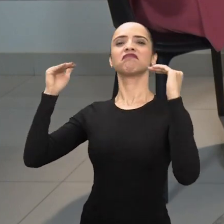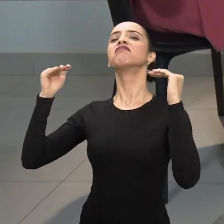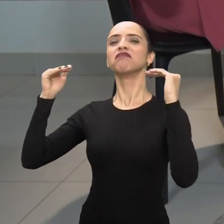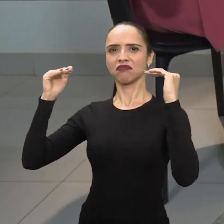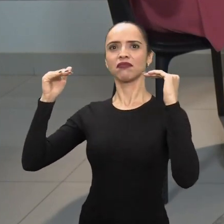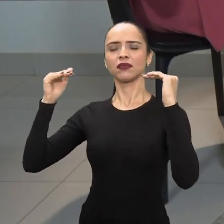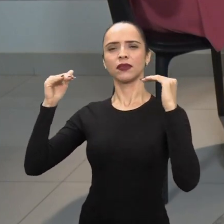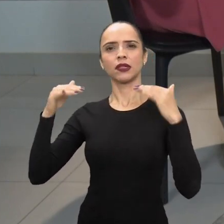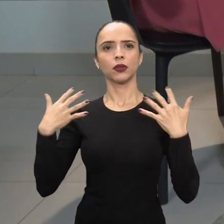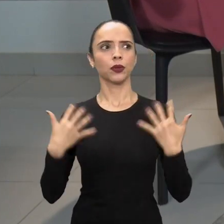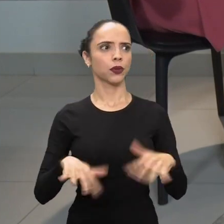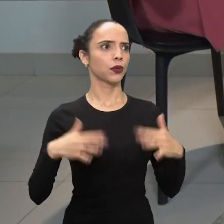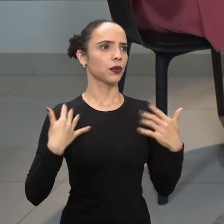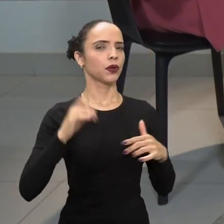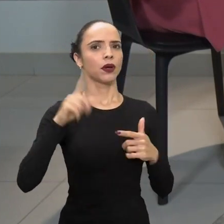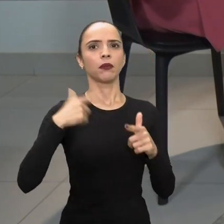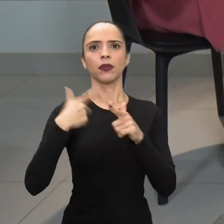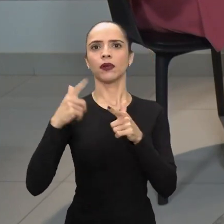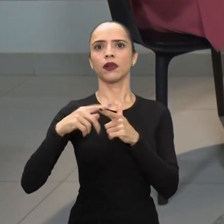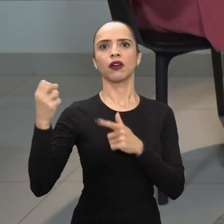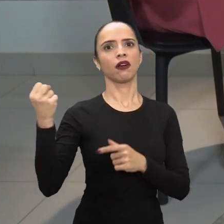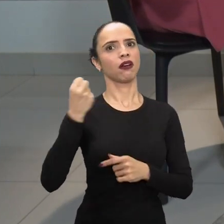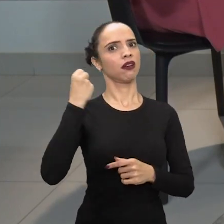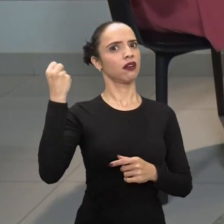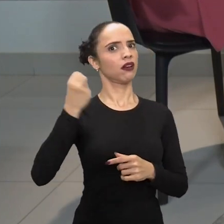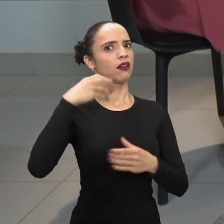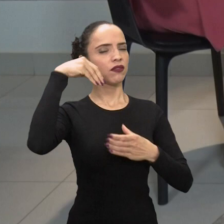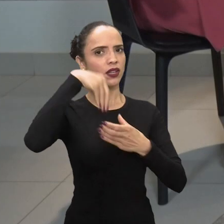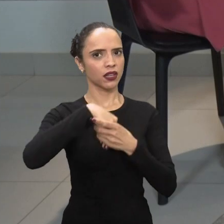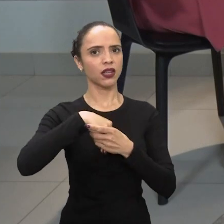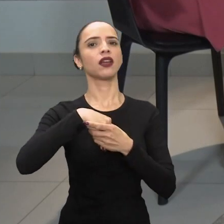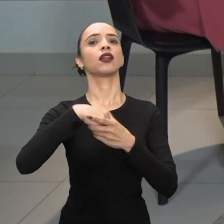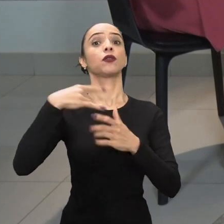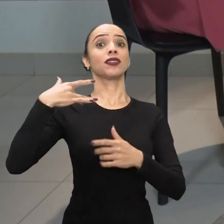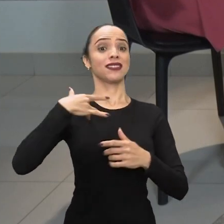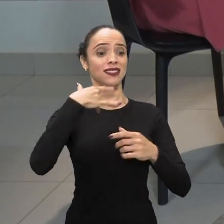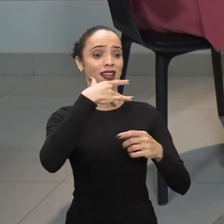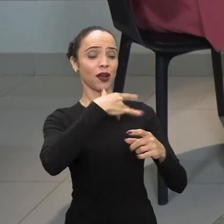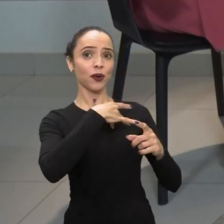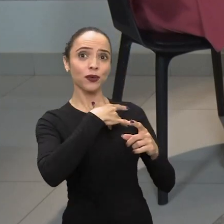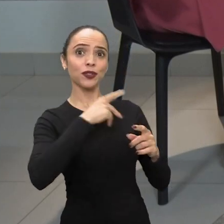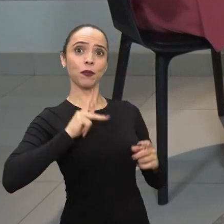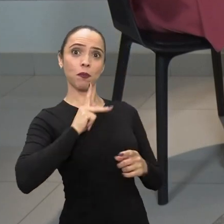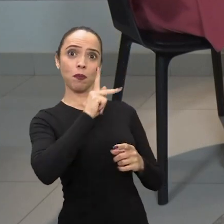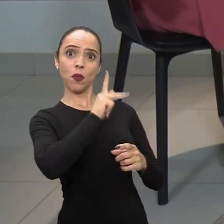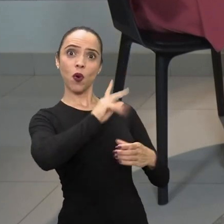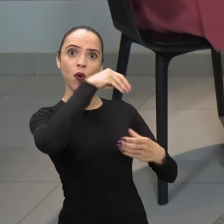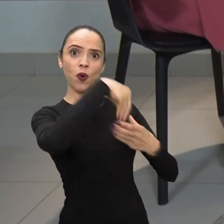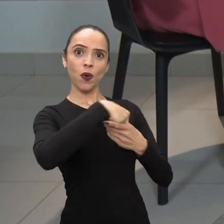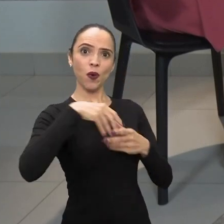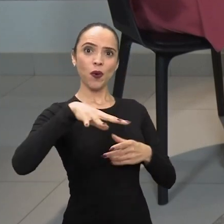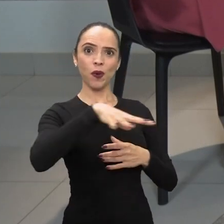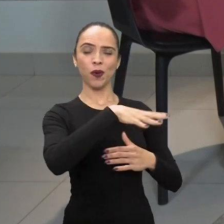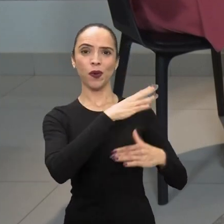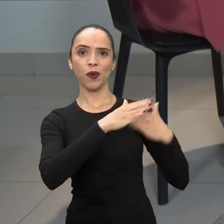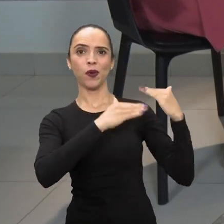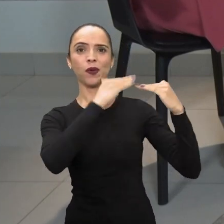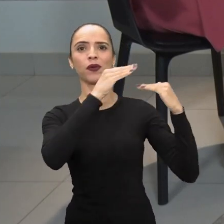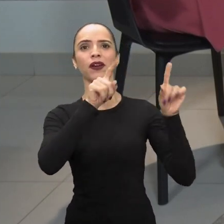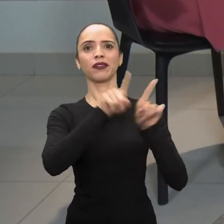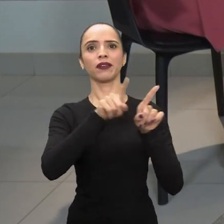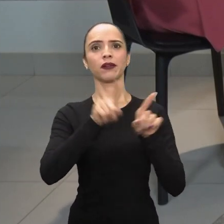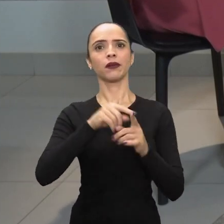até já passou do normal da saúde pública né do normal do que se espera até mesmo de um agente de segurança quer dizer